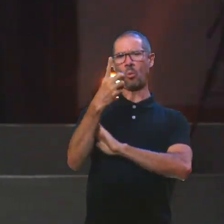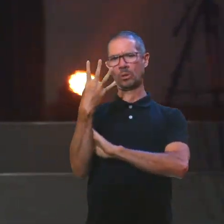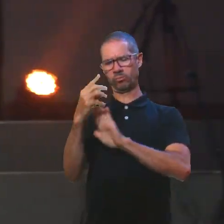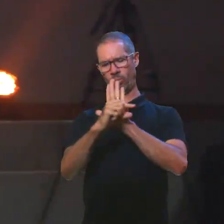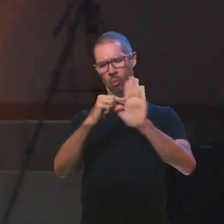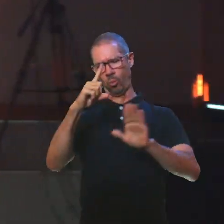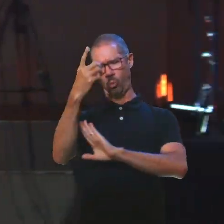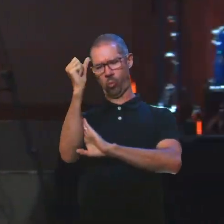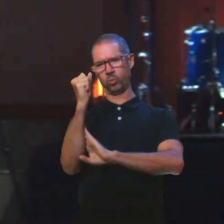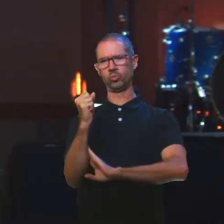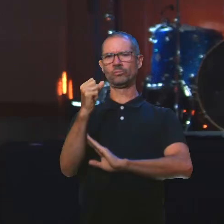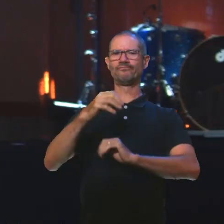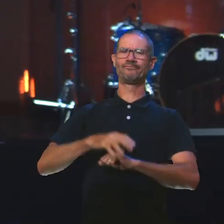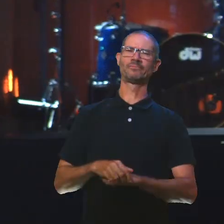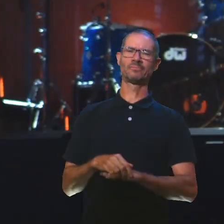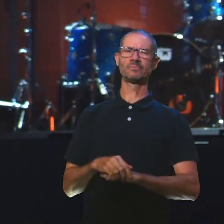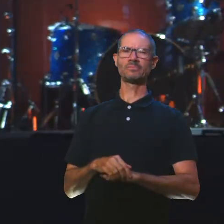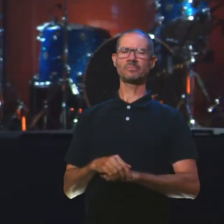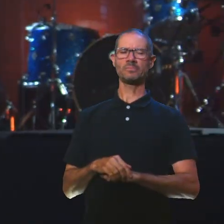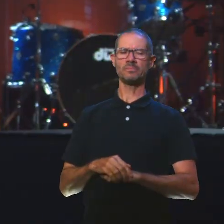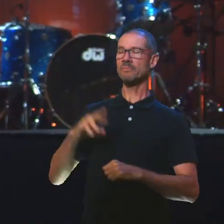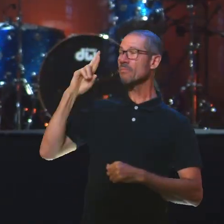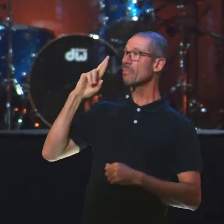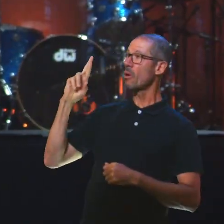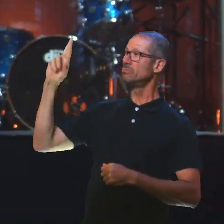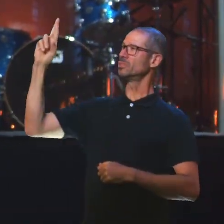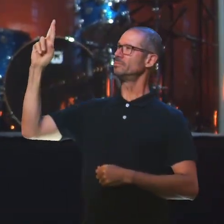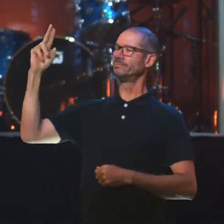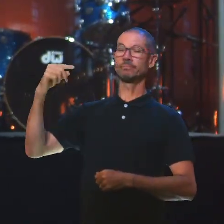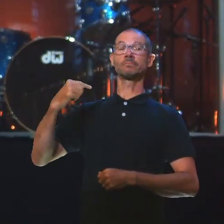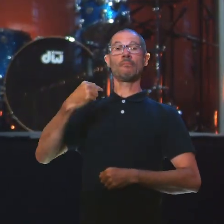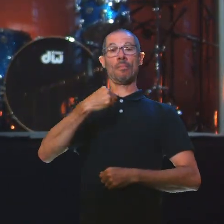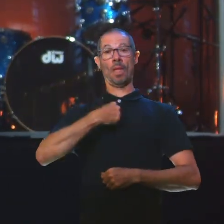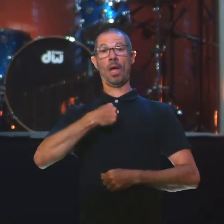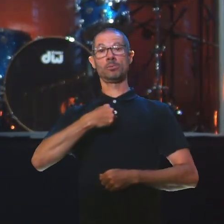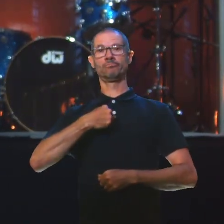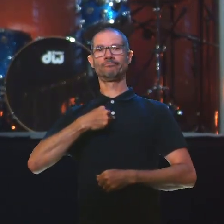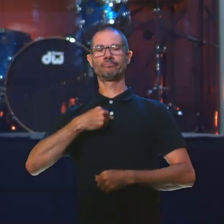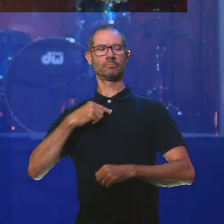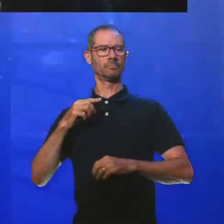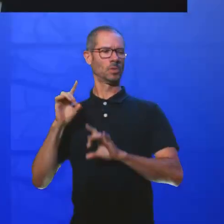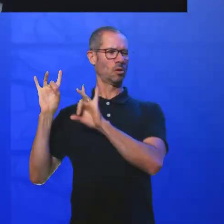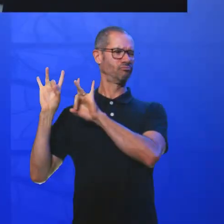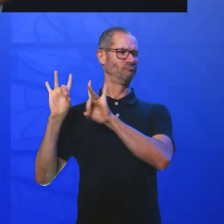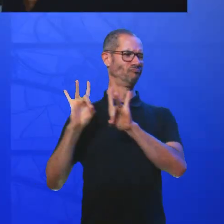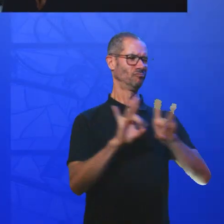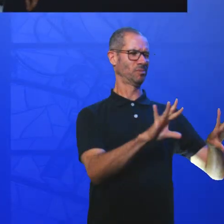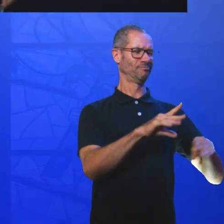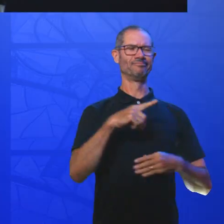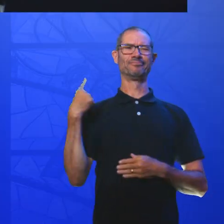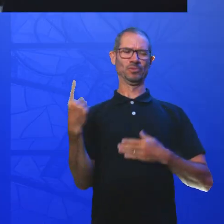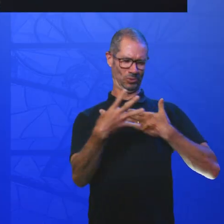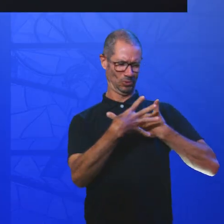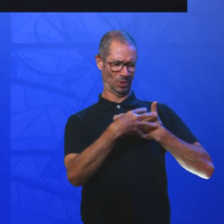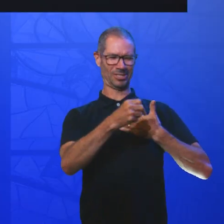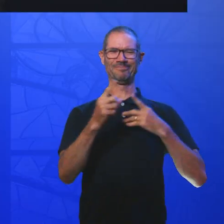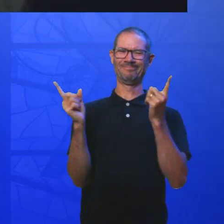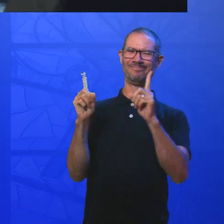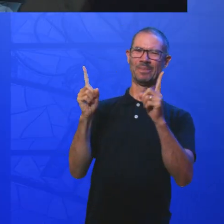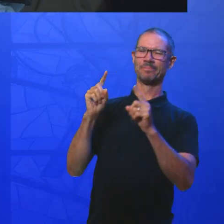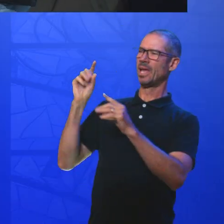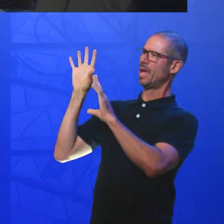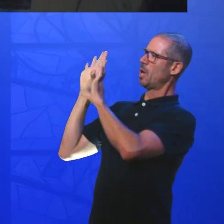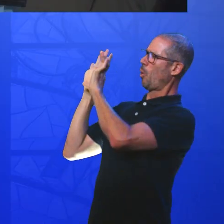versículo 18, quando o Senhor vai dizer: eu não vos deixarei órfãos. E esse é um